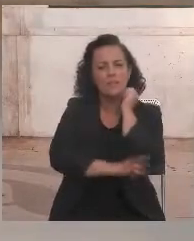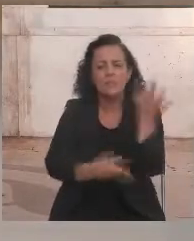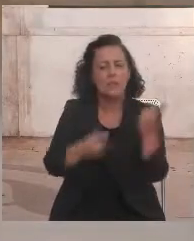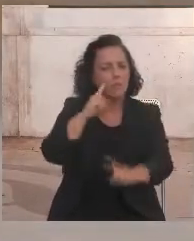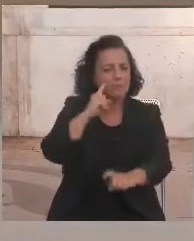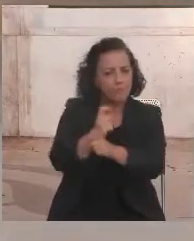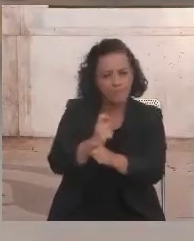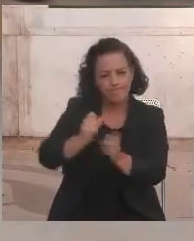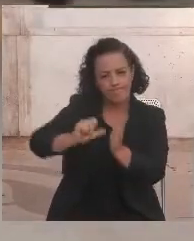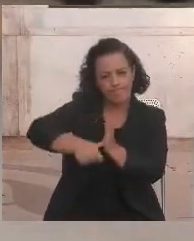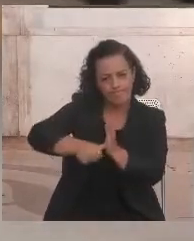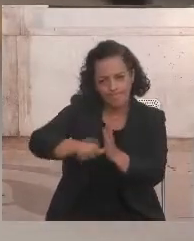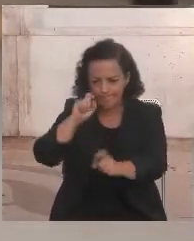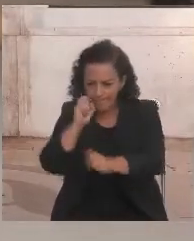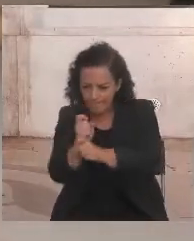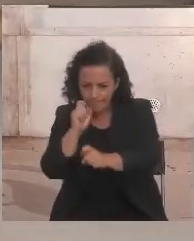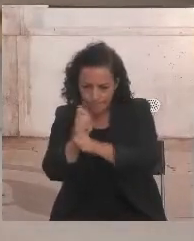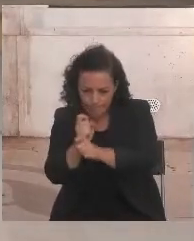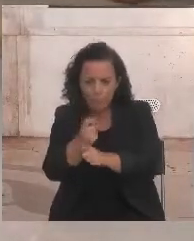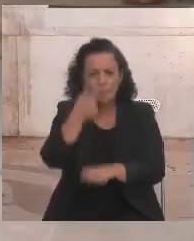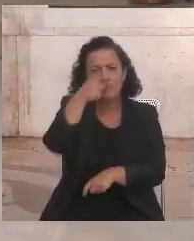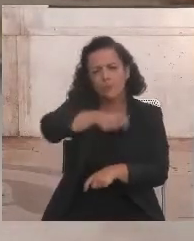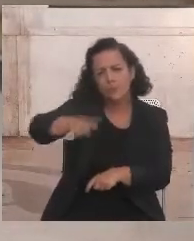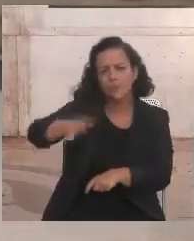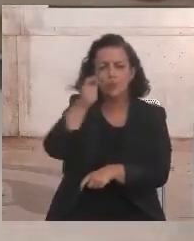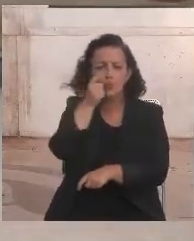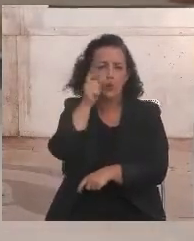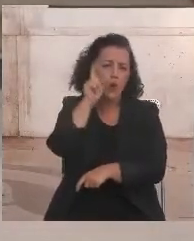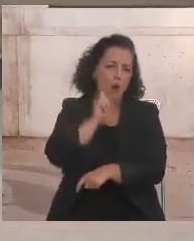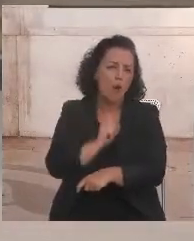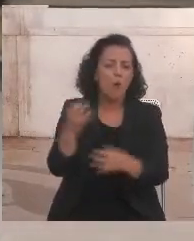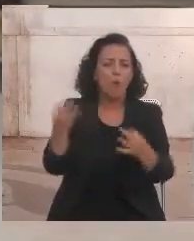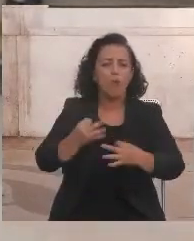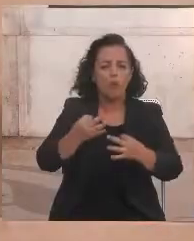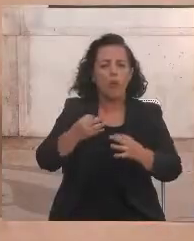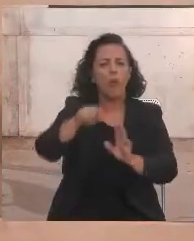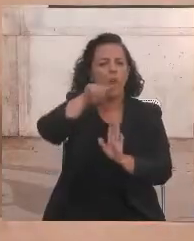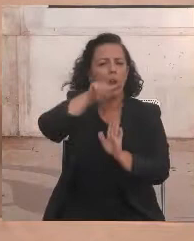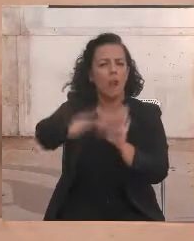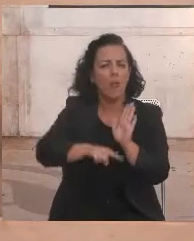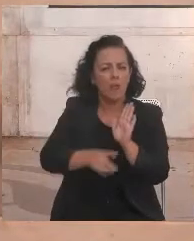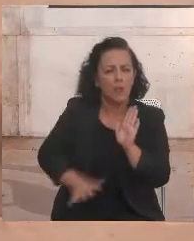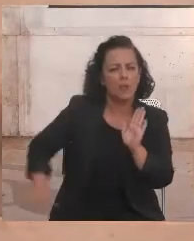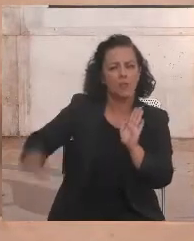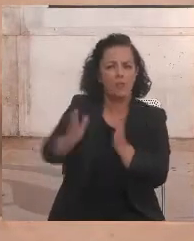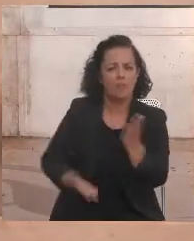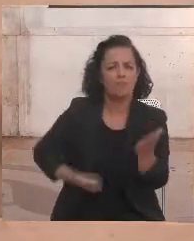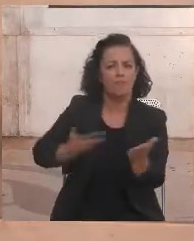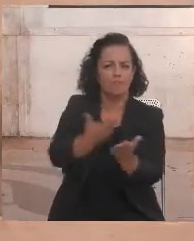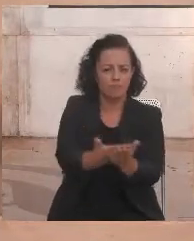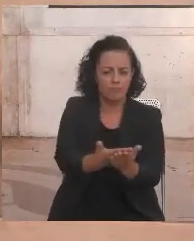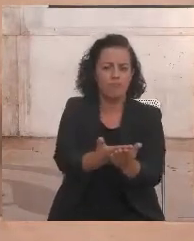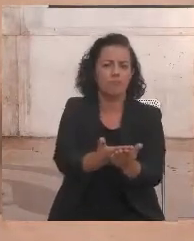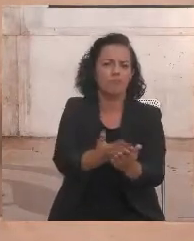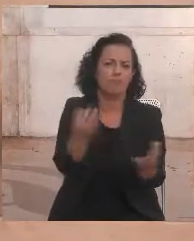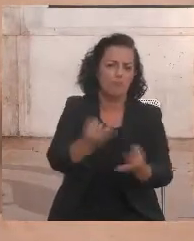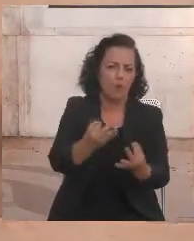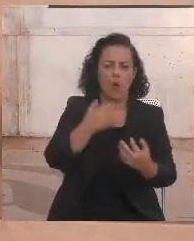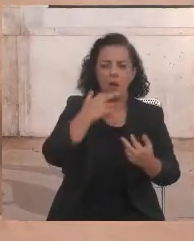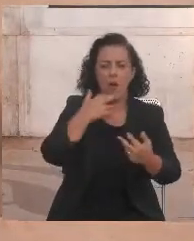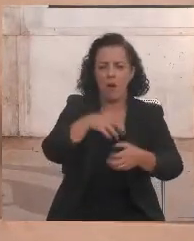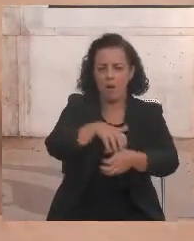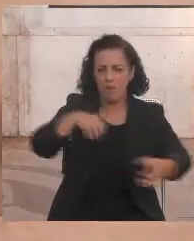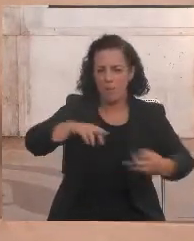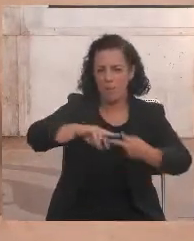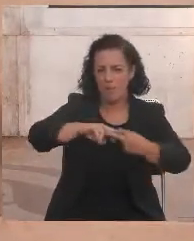identidade e legitimidade, as cidadãs e cidadãos que encabeçaram as listas mais votadas para a Assembleia de Freguesia do Conselho de